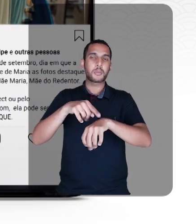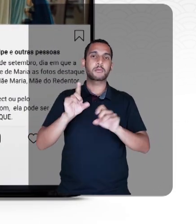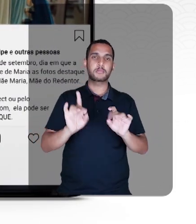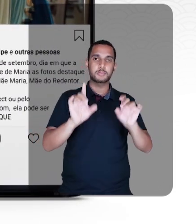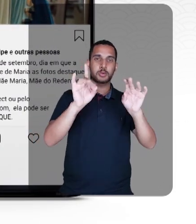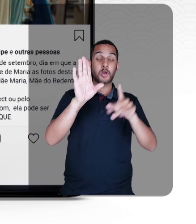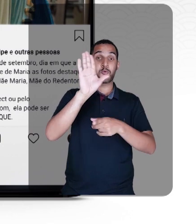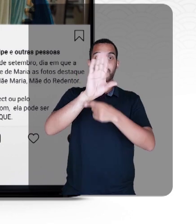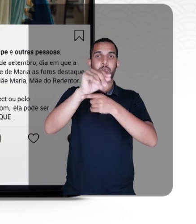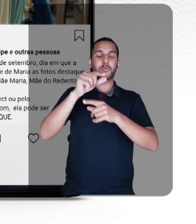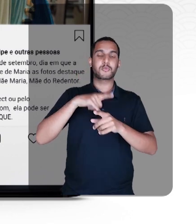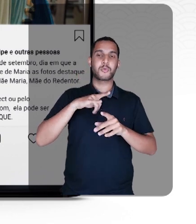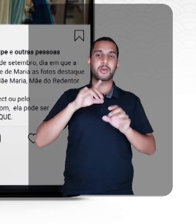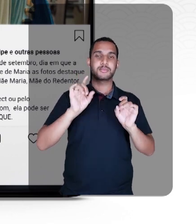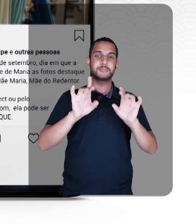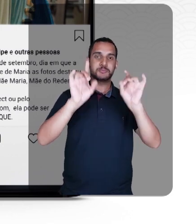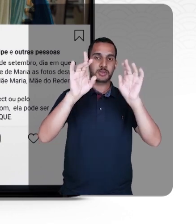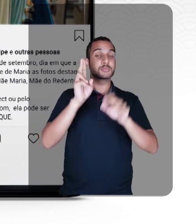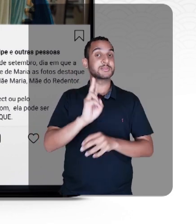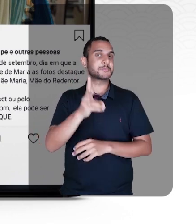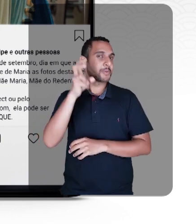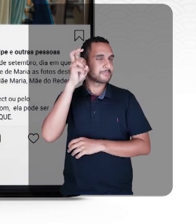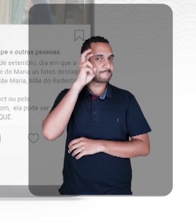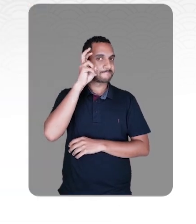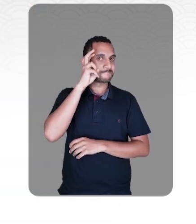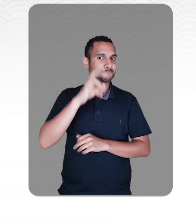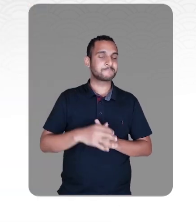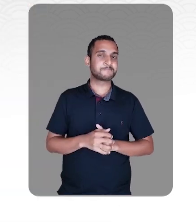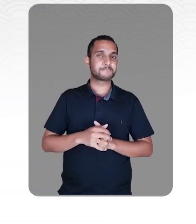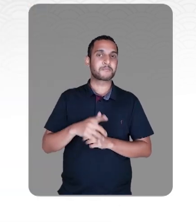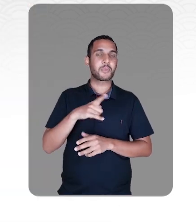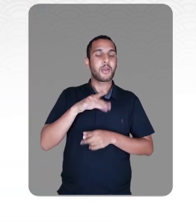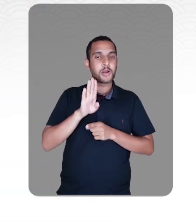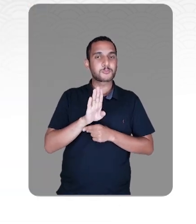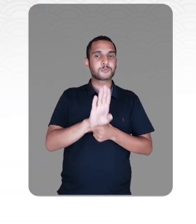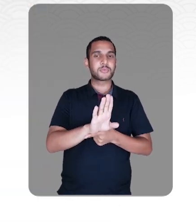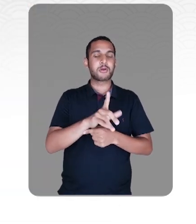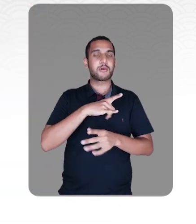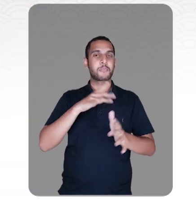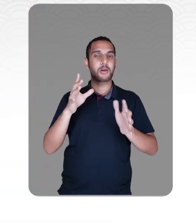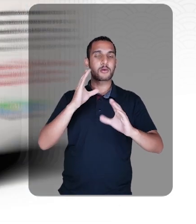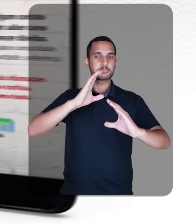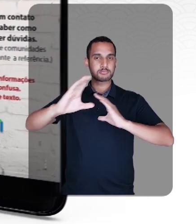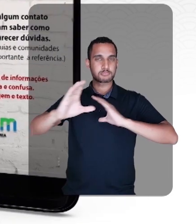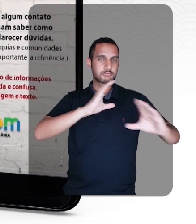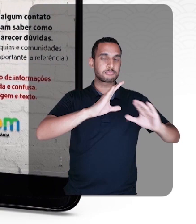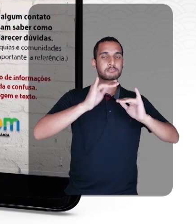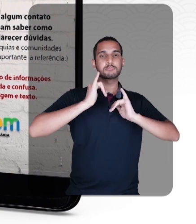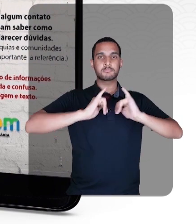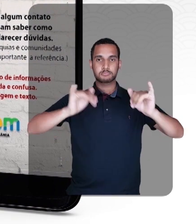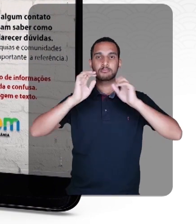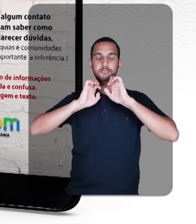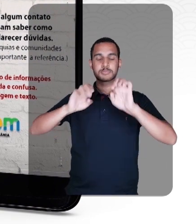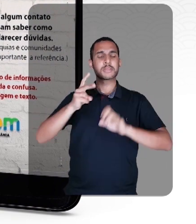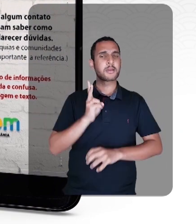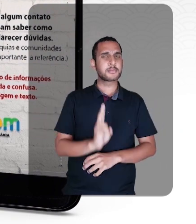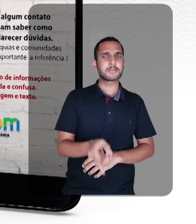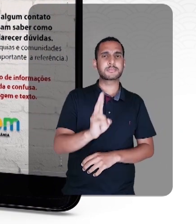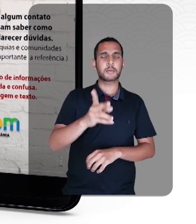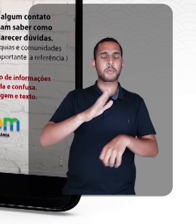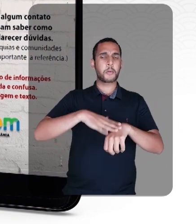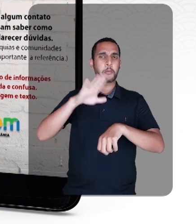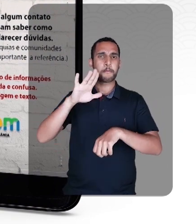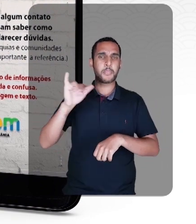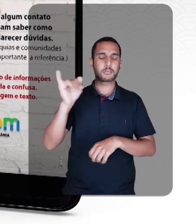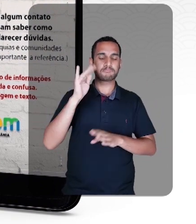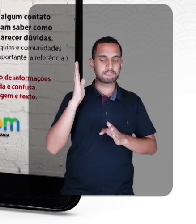momentos vividos com a foto destaque toda quinta. Contribuir para que a comunicação da Boa Nova seja